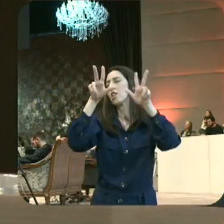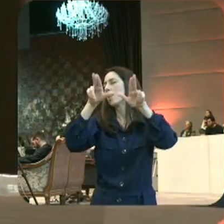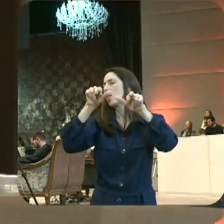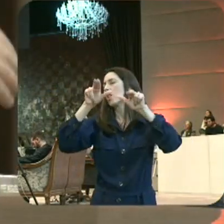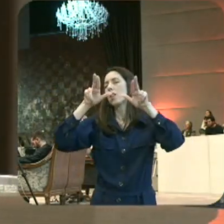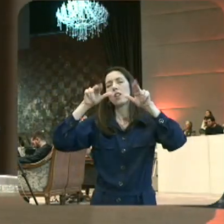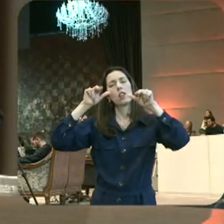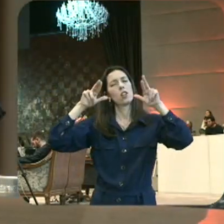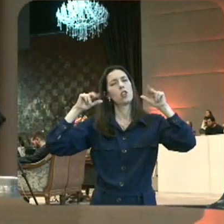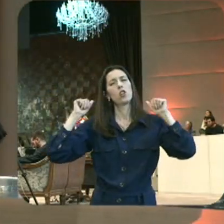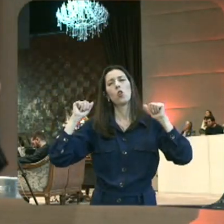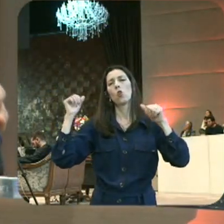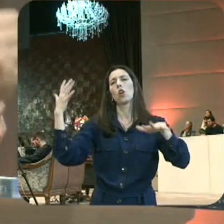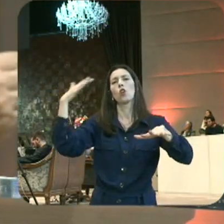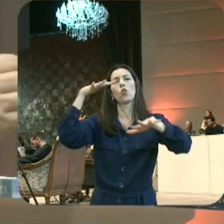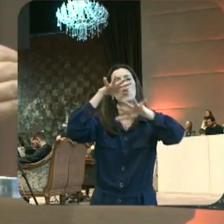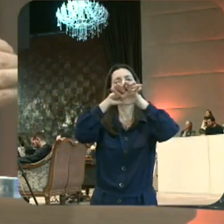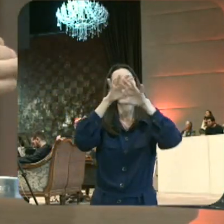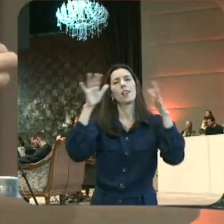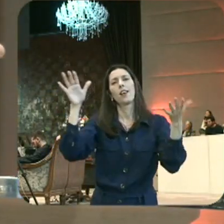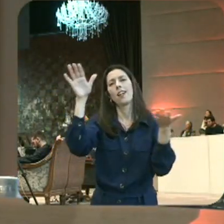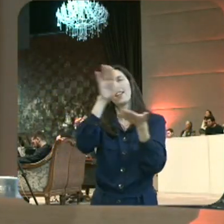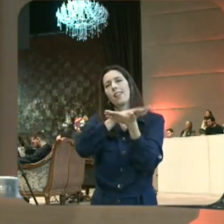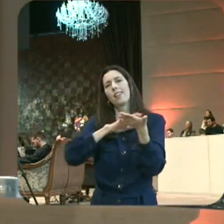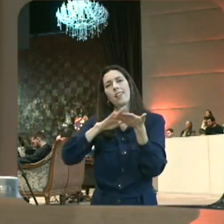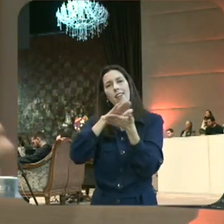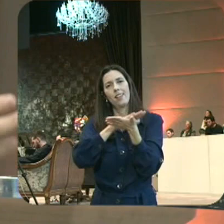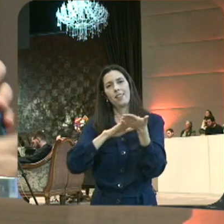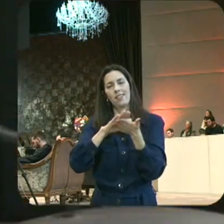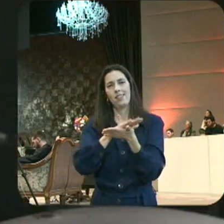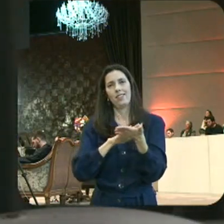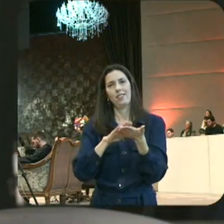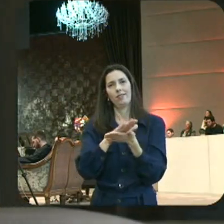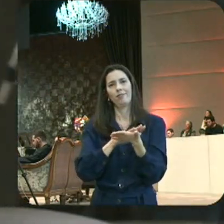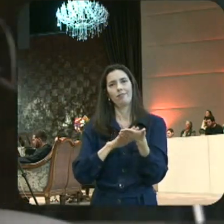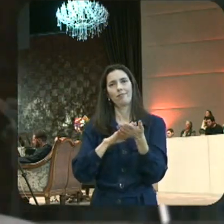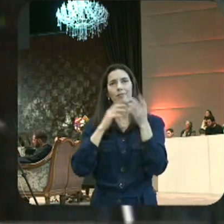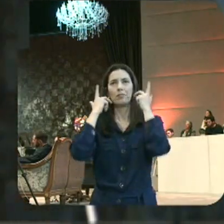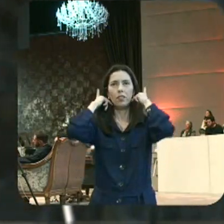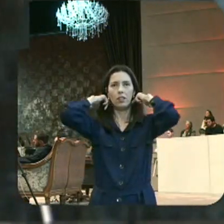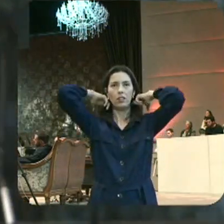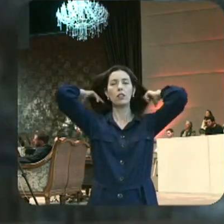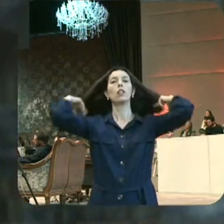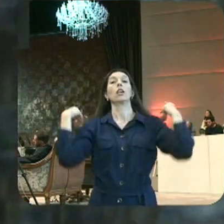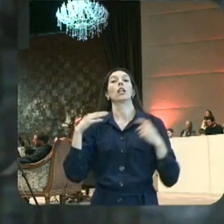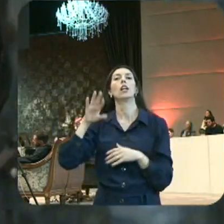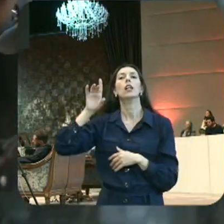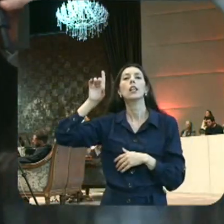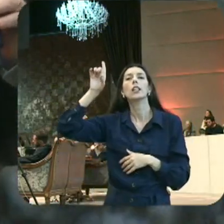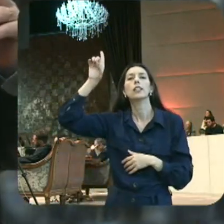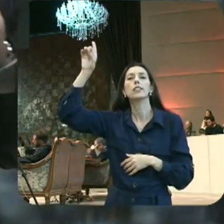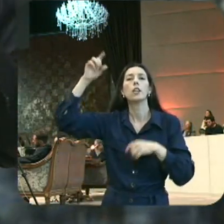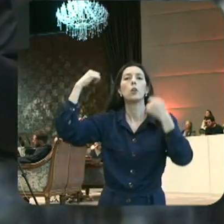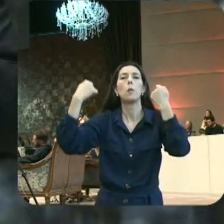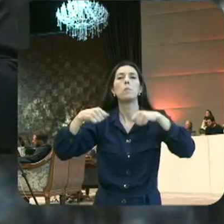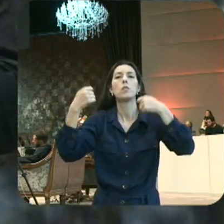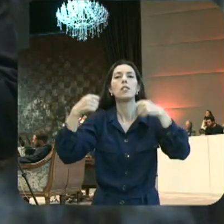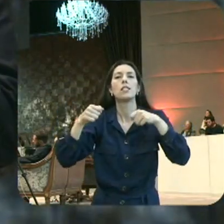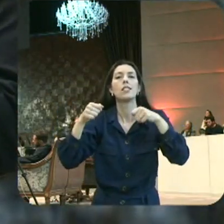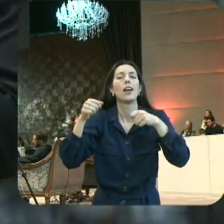vai consagrar nada. A grande questão é a seguinte: Deus não precisa de